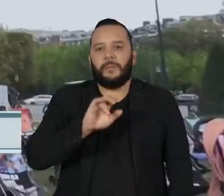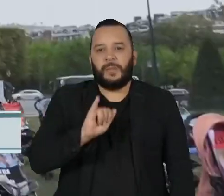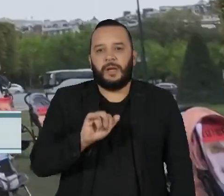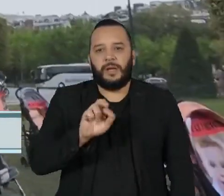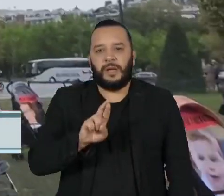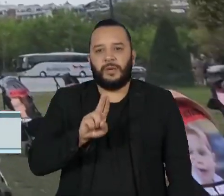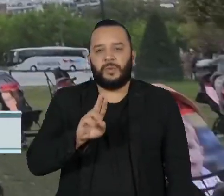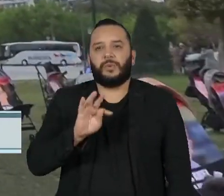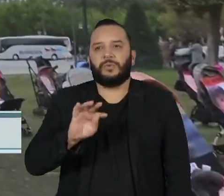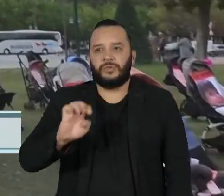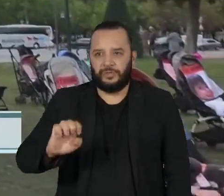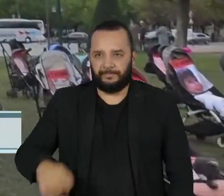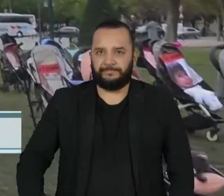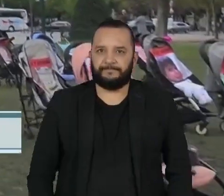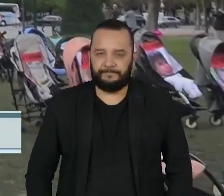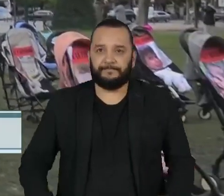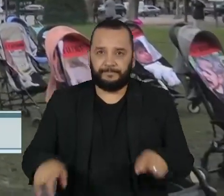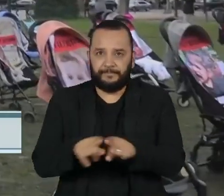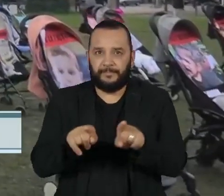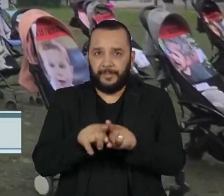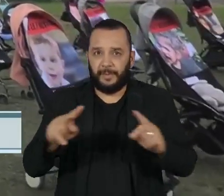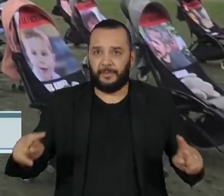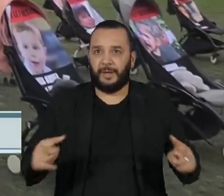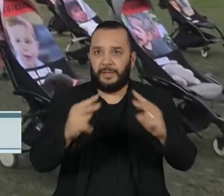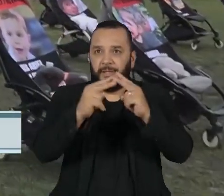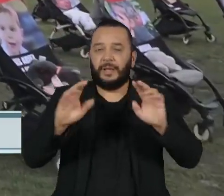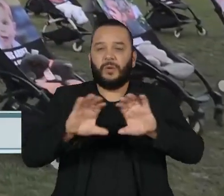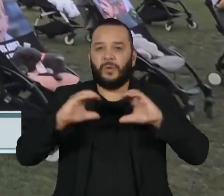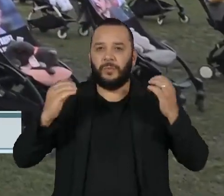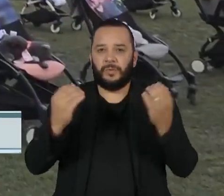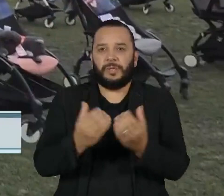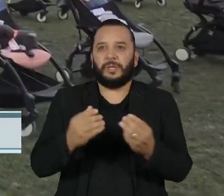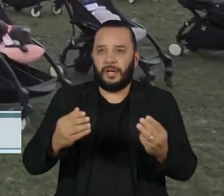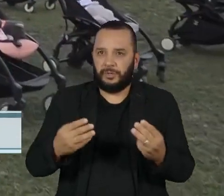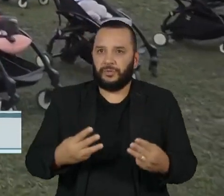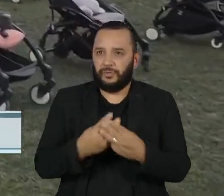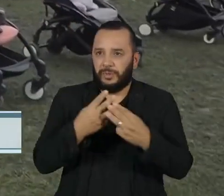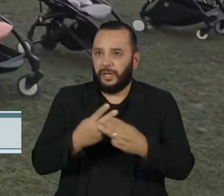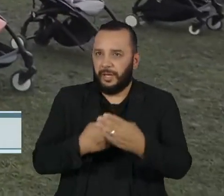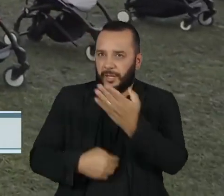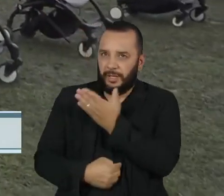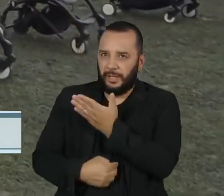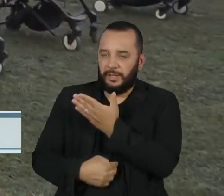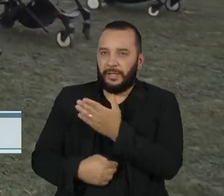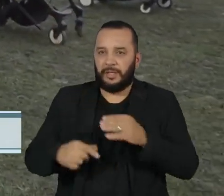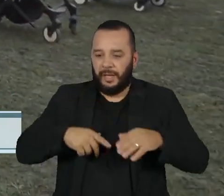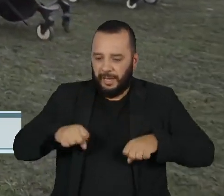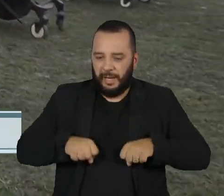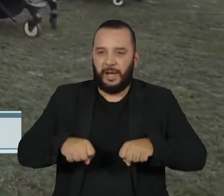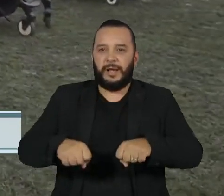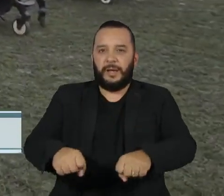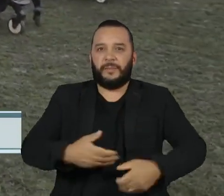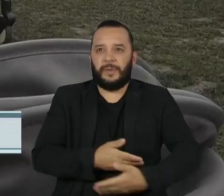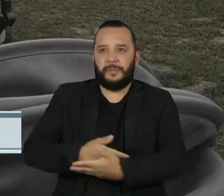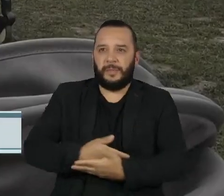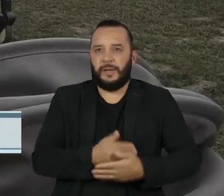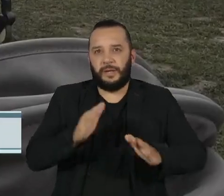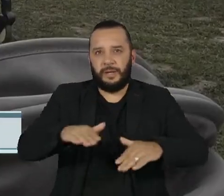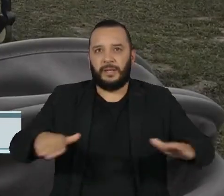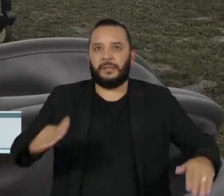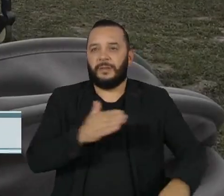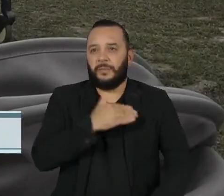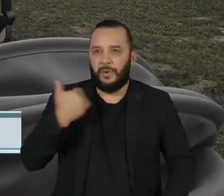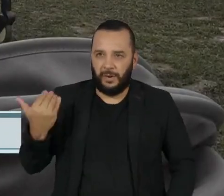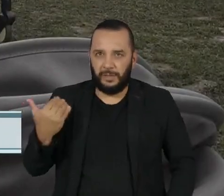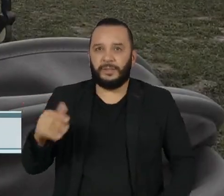Beirute em Paris A Comunidade Judaica usou carrinhos de bebês com fotos das crianças mortas e